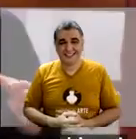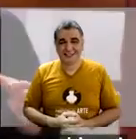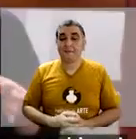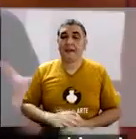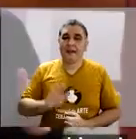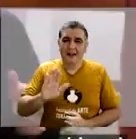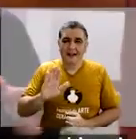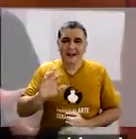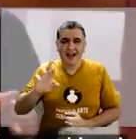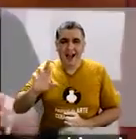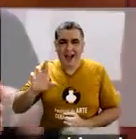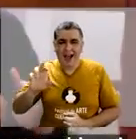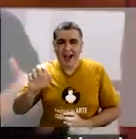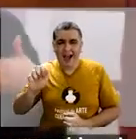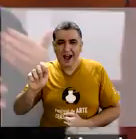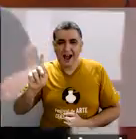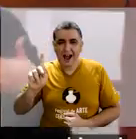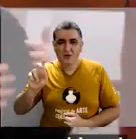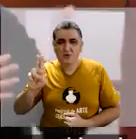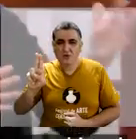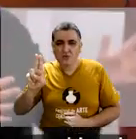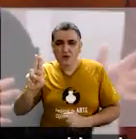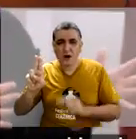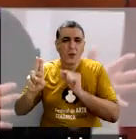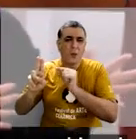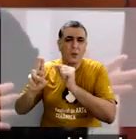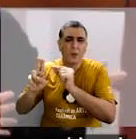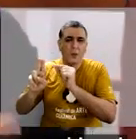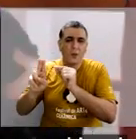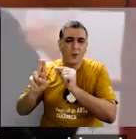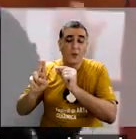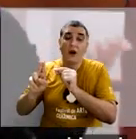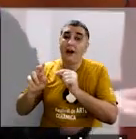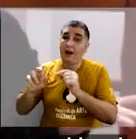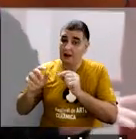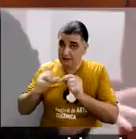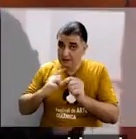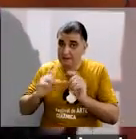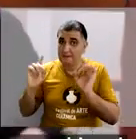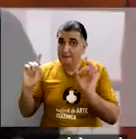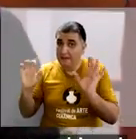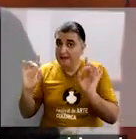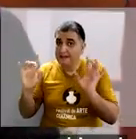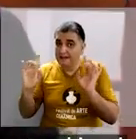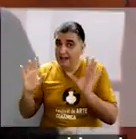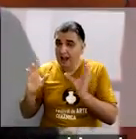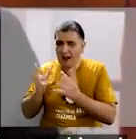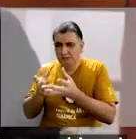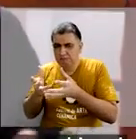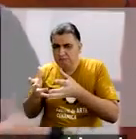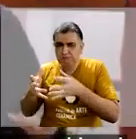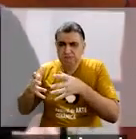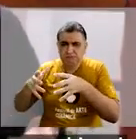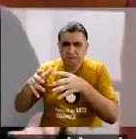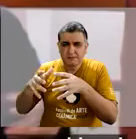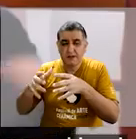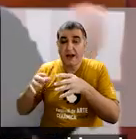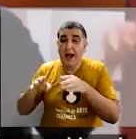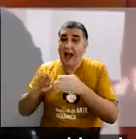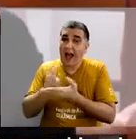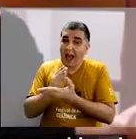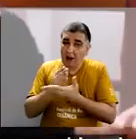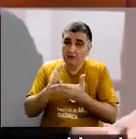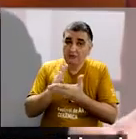Peças em Haku, elas, a partir de um determinado momento, elas passaram a ser consideradas